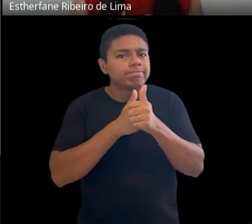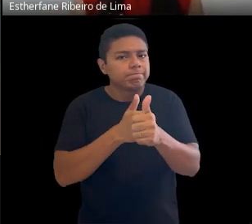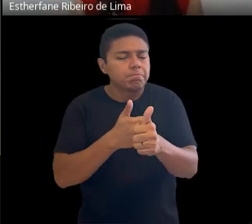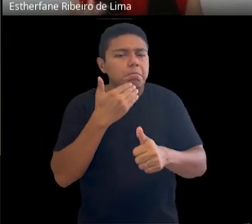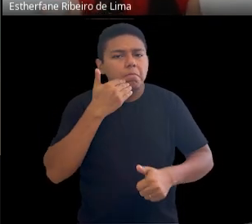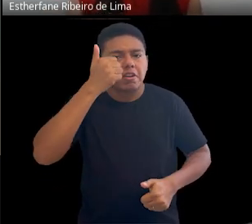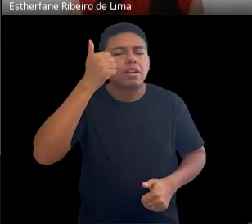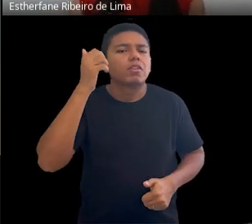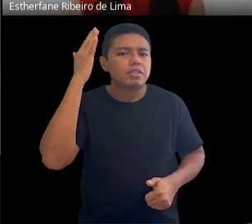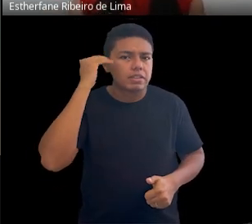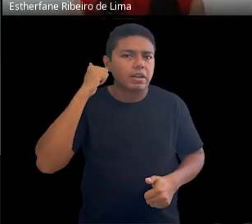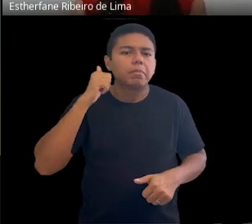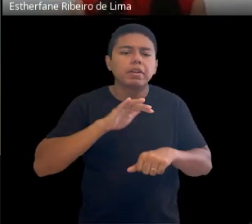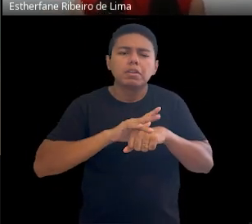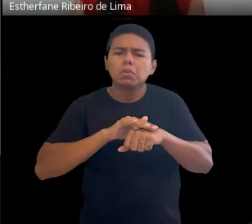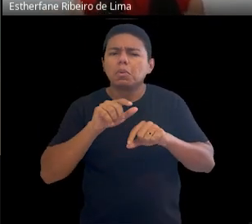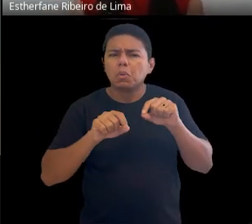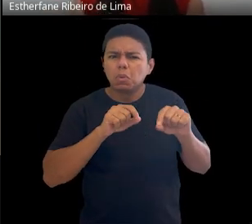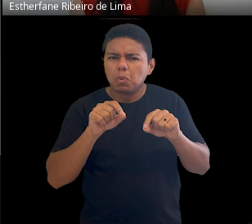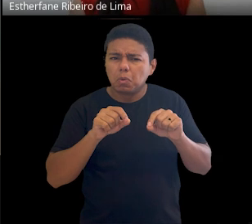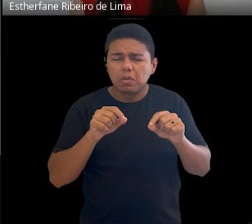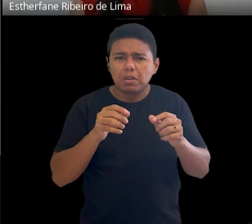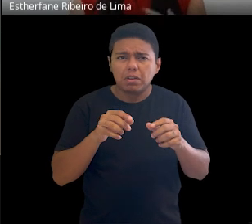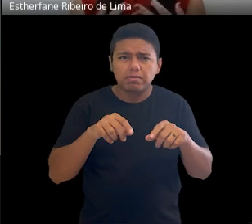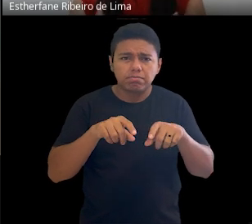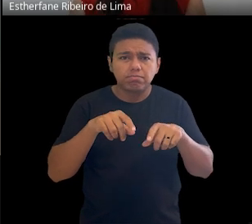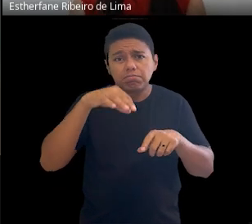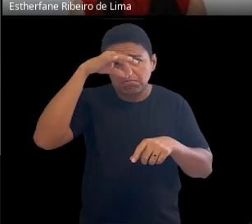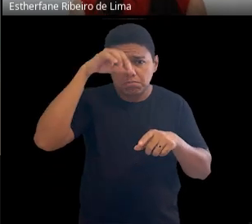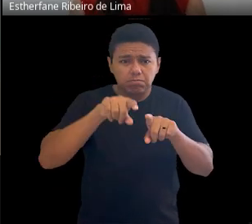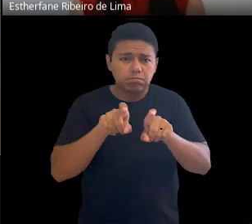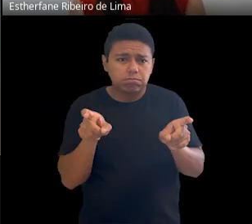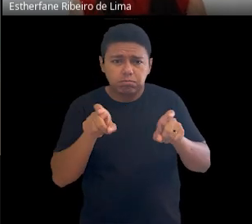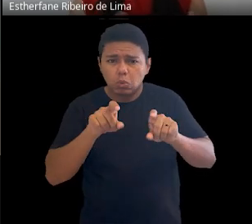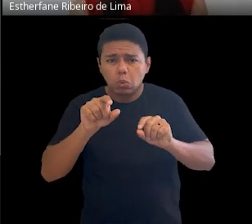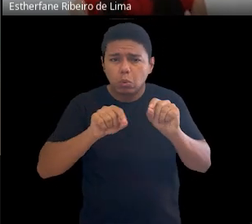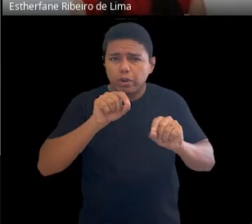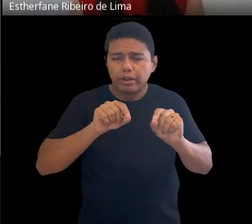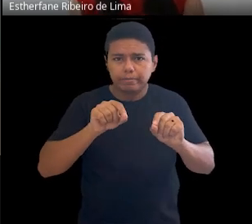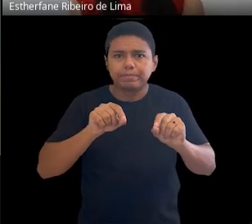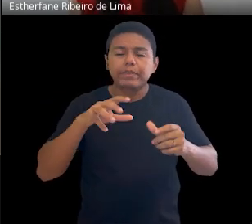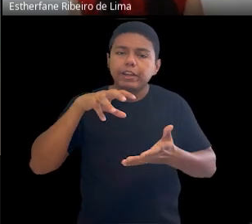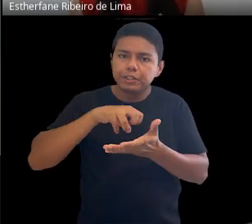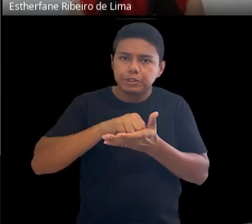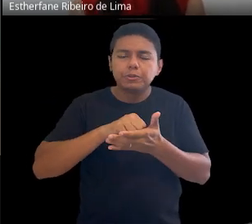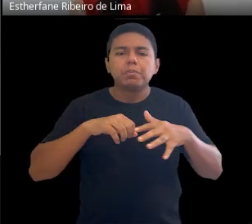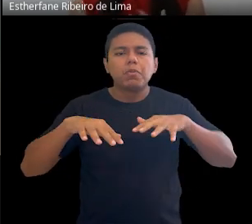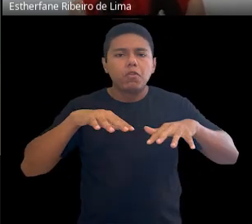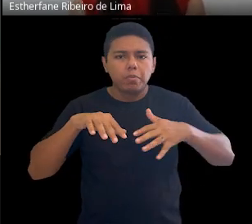se é um oligoâmnio, se é a restrição do crescimento intrauterino, enfim. Registro dos movimentos fetais, que é através de um